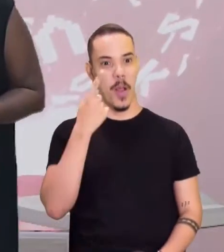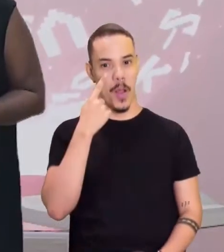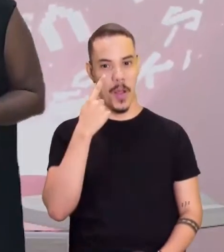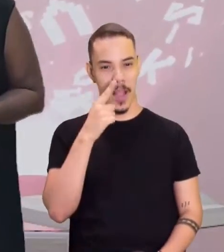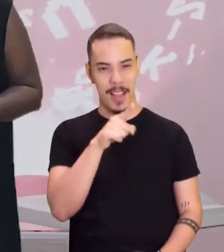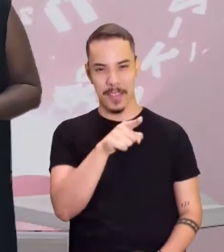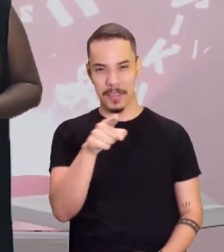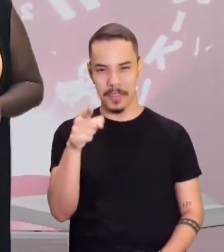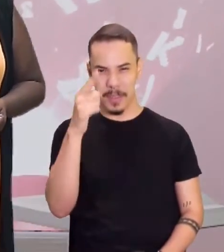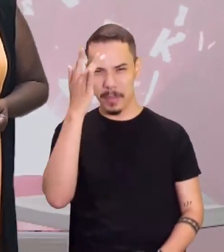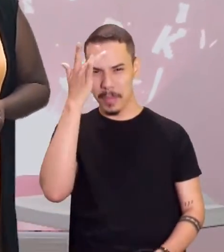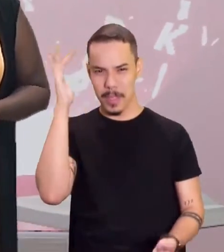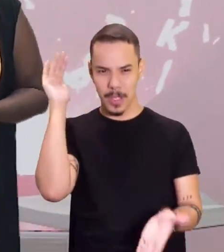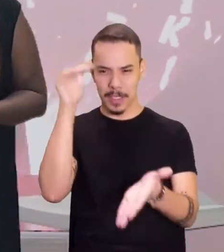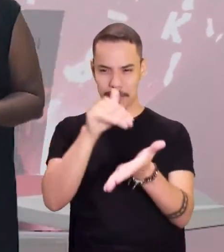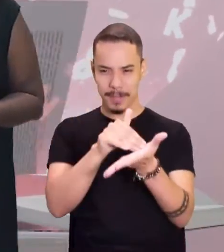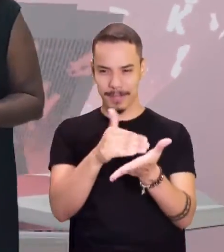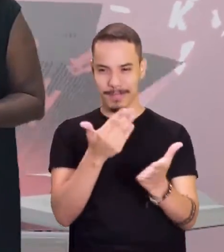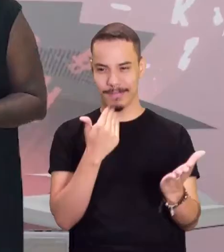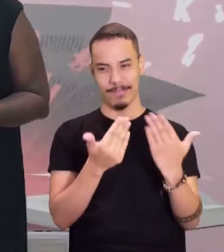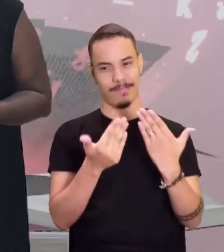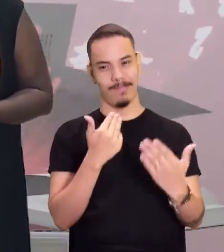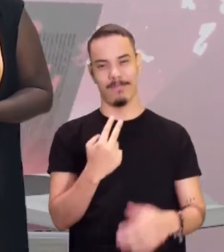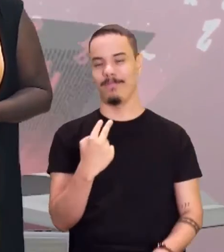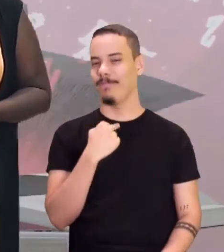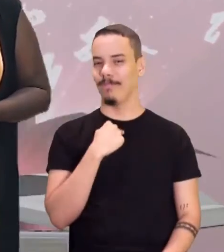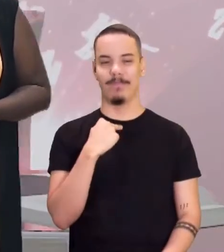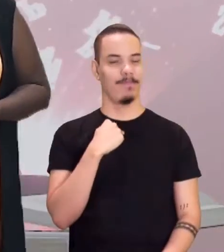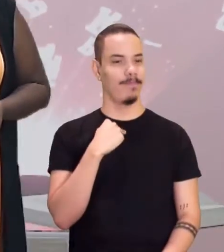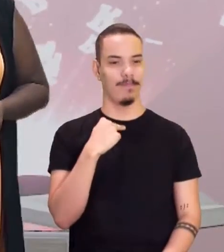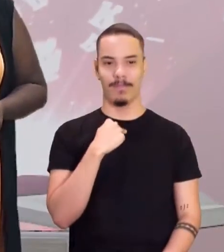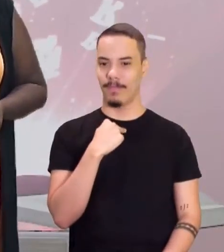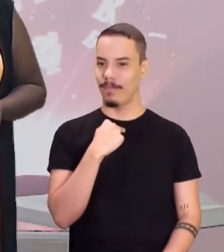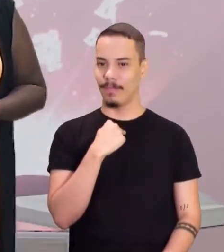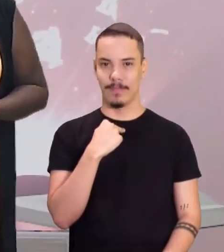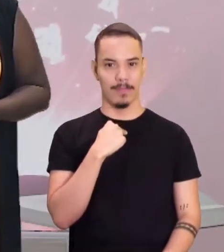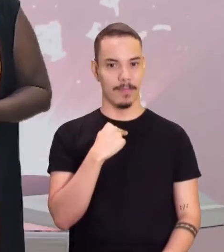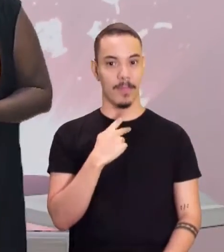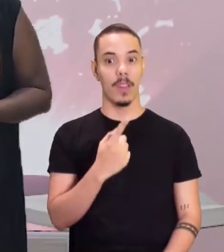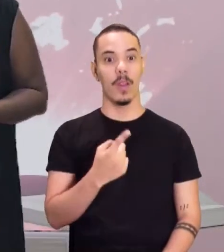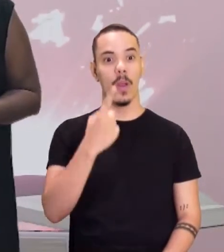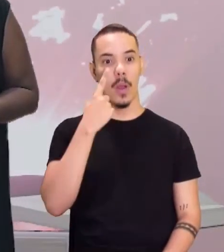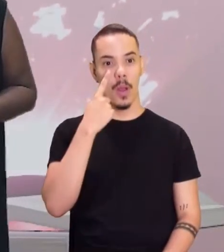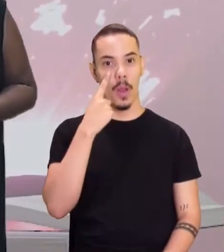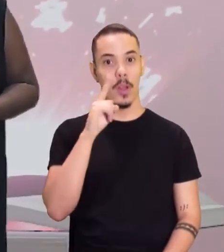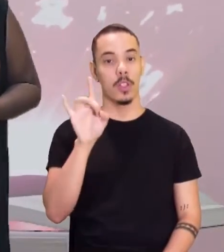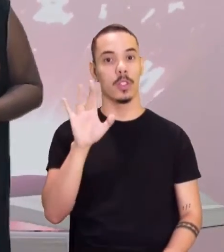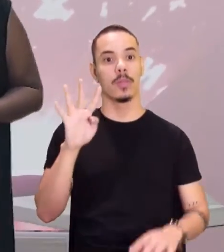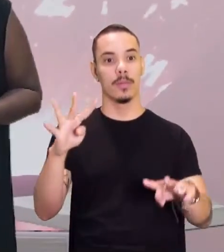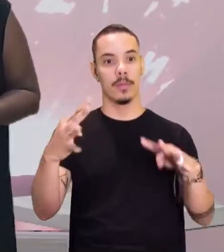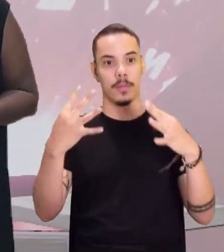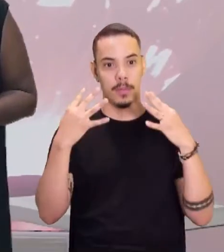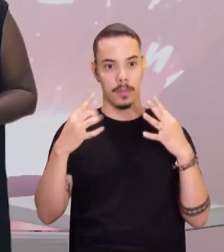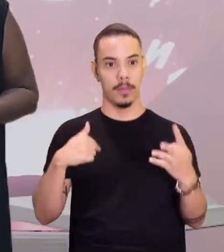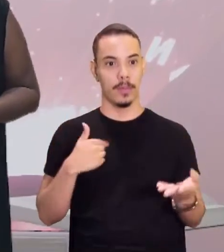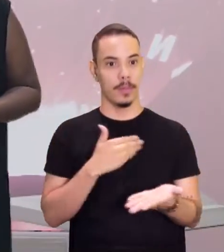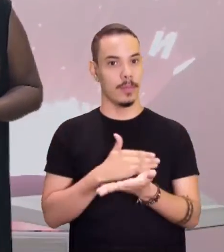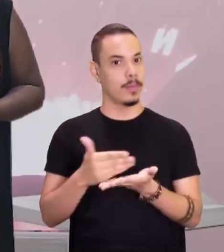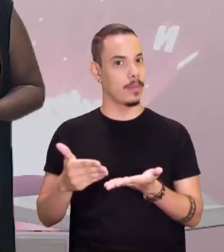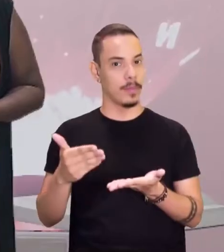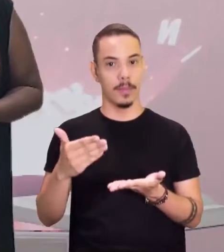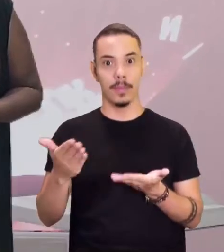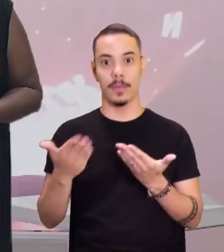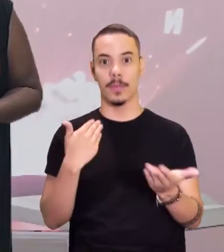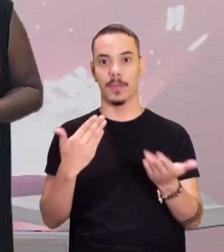alguém tava lá no fundão conversando, hein? Ah, beleza. Olha só, é só para te chamar porque vamos embora, nós